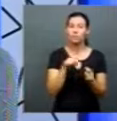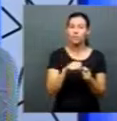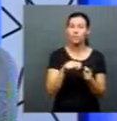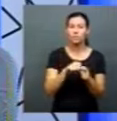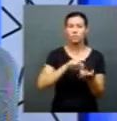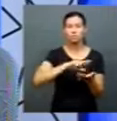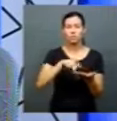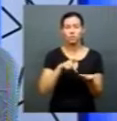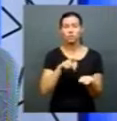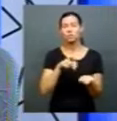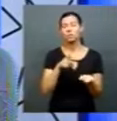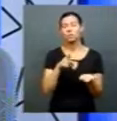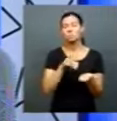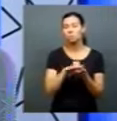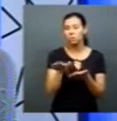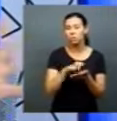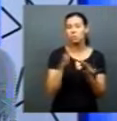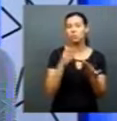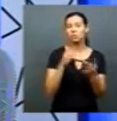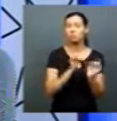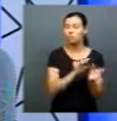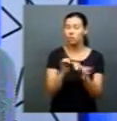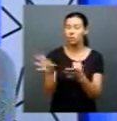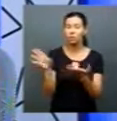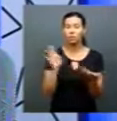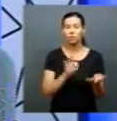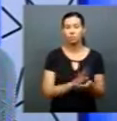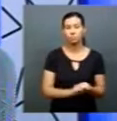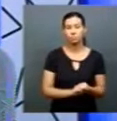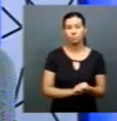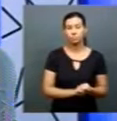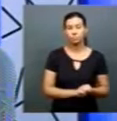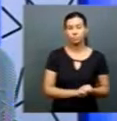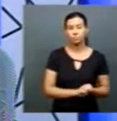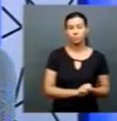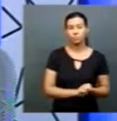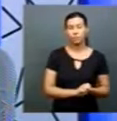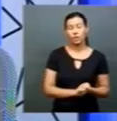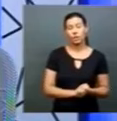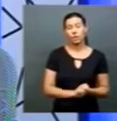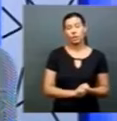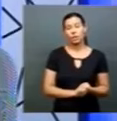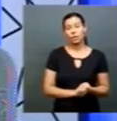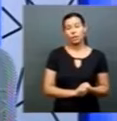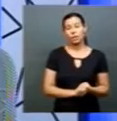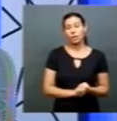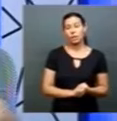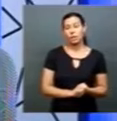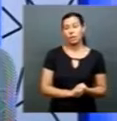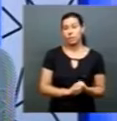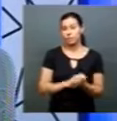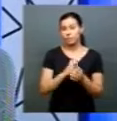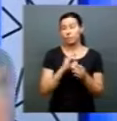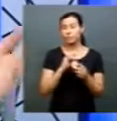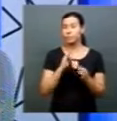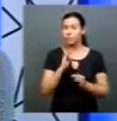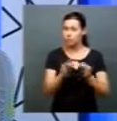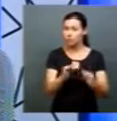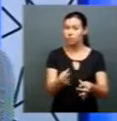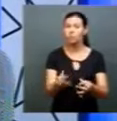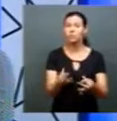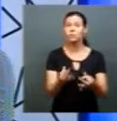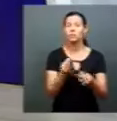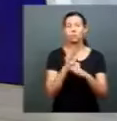eu consigo viabilizar isso via tecnologia da informação de maneira mais evidente. Mas não só, eu posso ter startups de